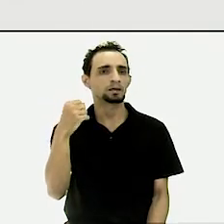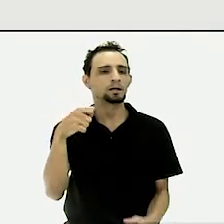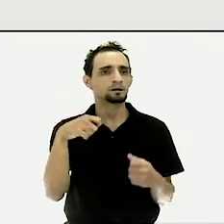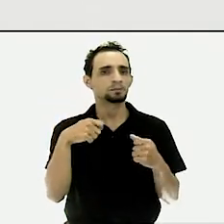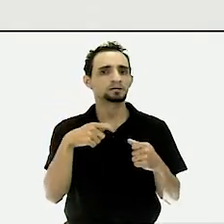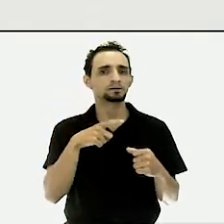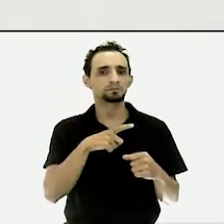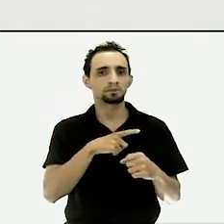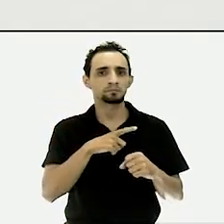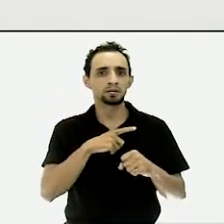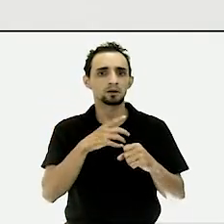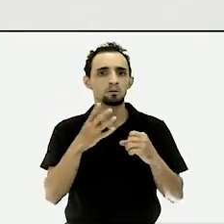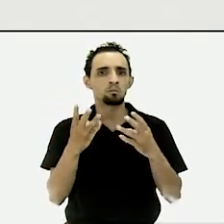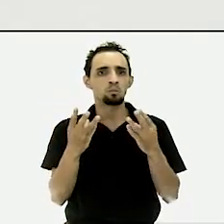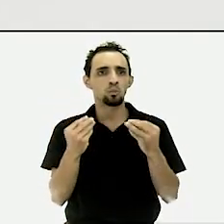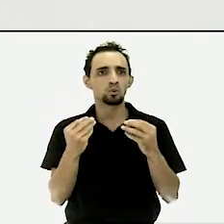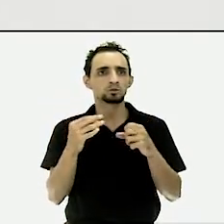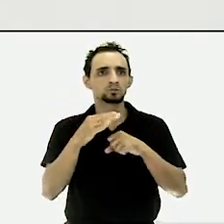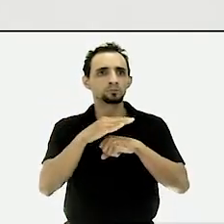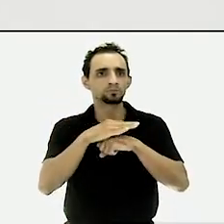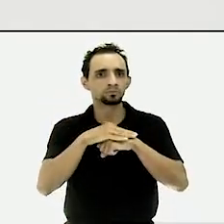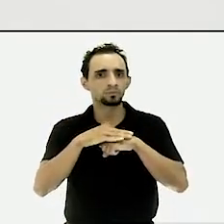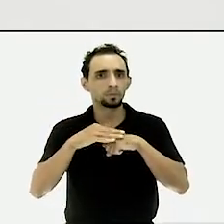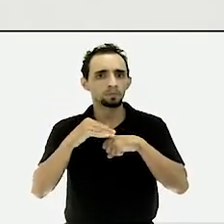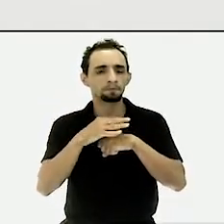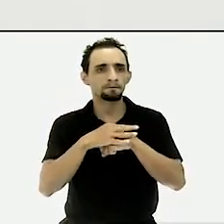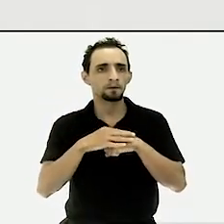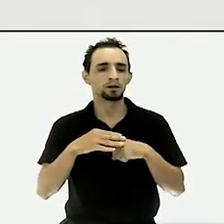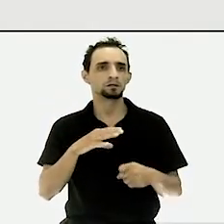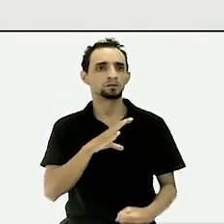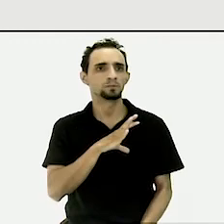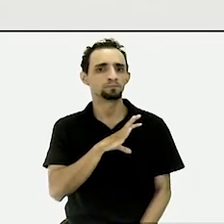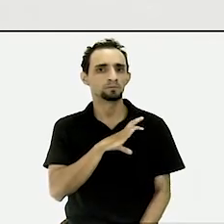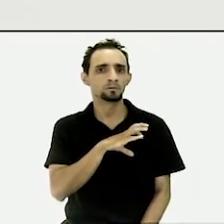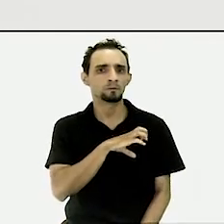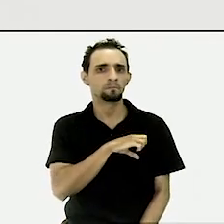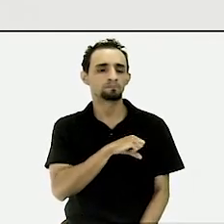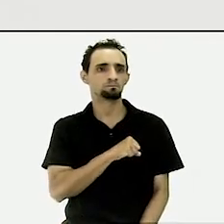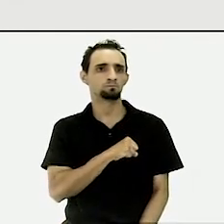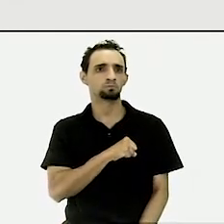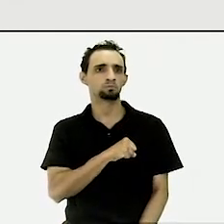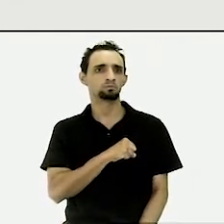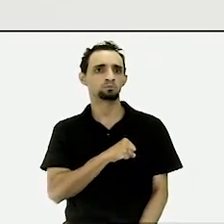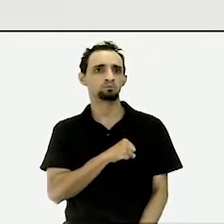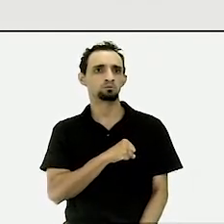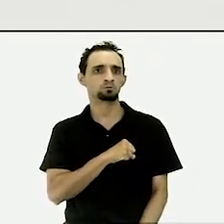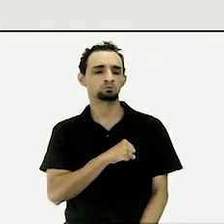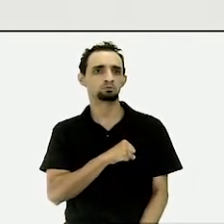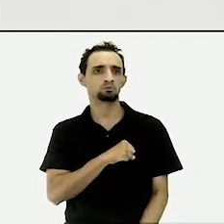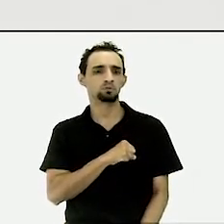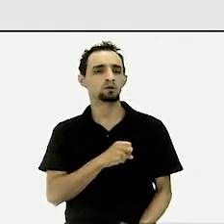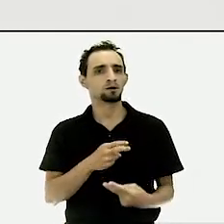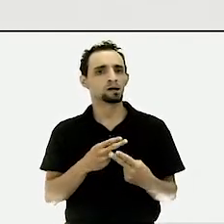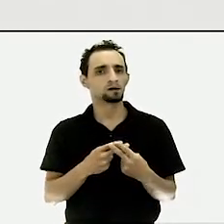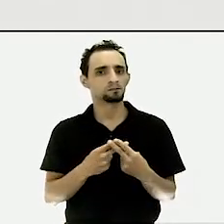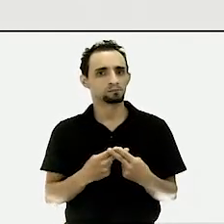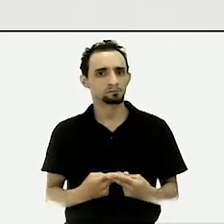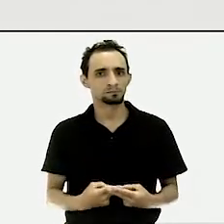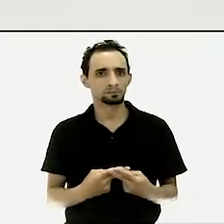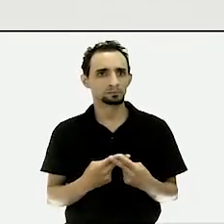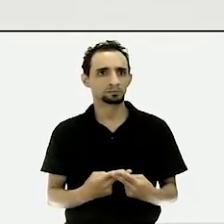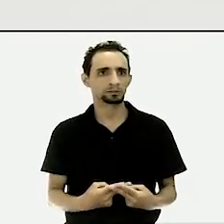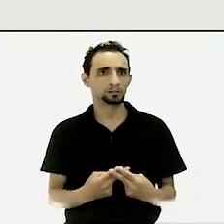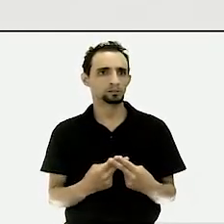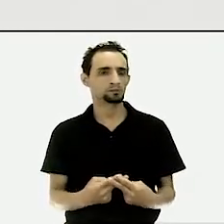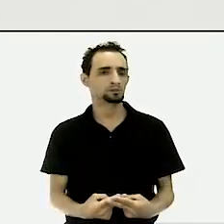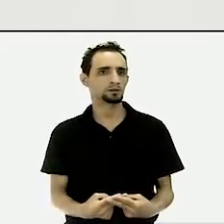A Lei Maria da Penha prevê que até a pressão psicológica é a agressão à mulher. Então, uma pessoa vem no plenário de um